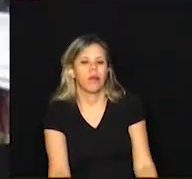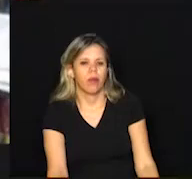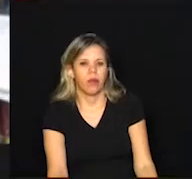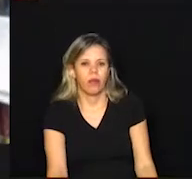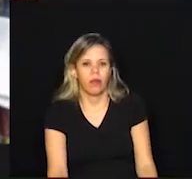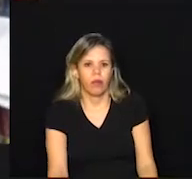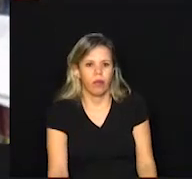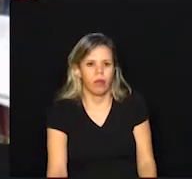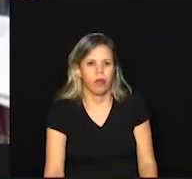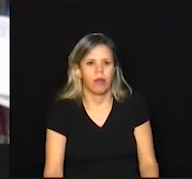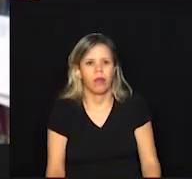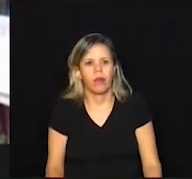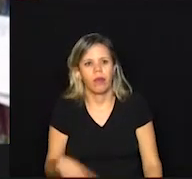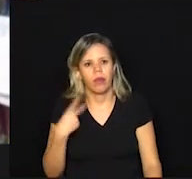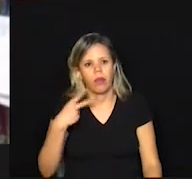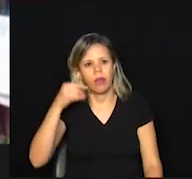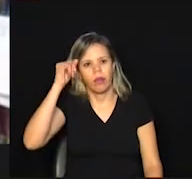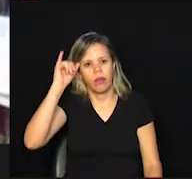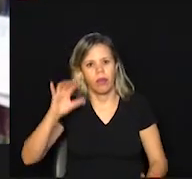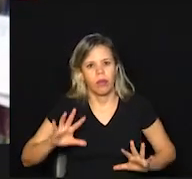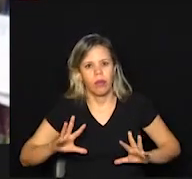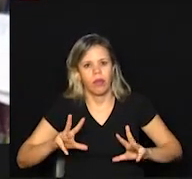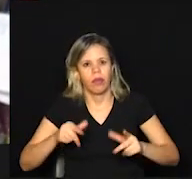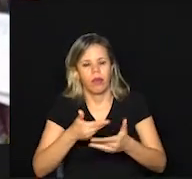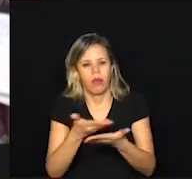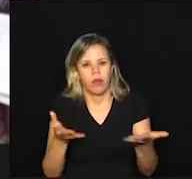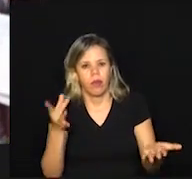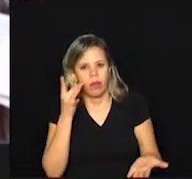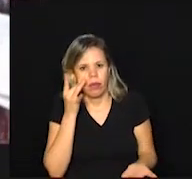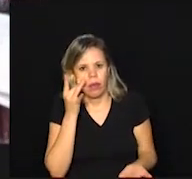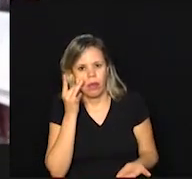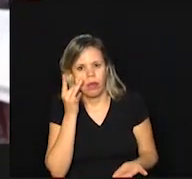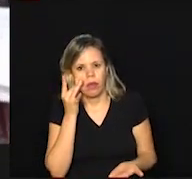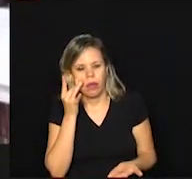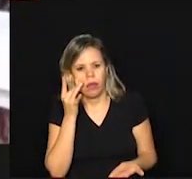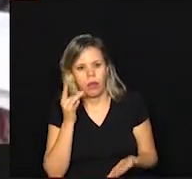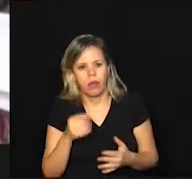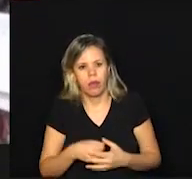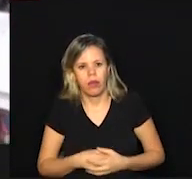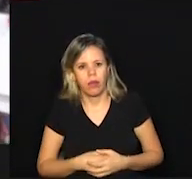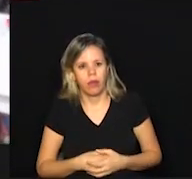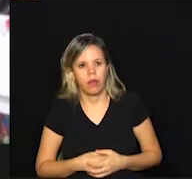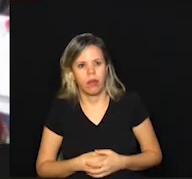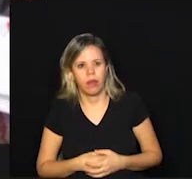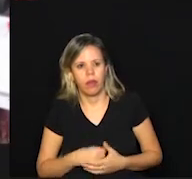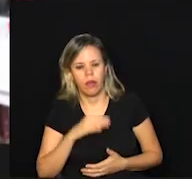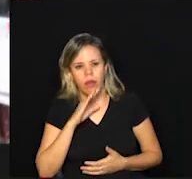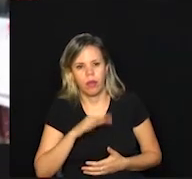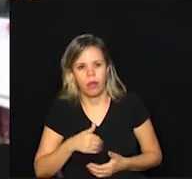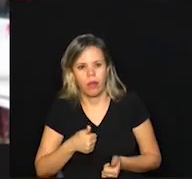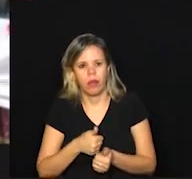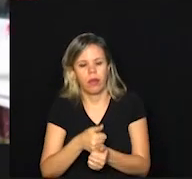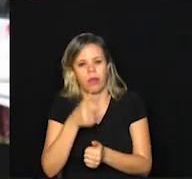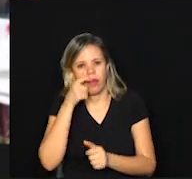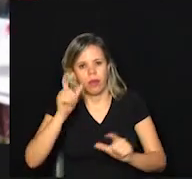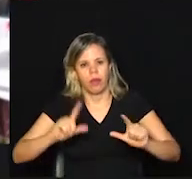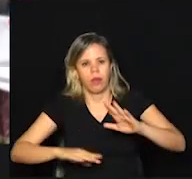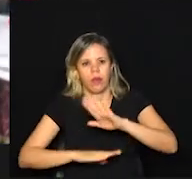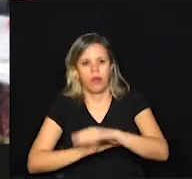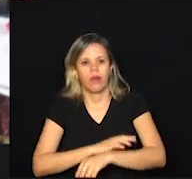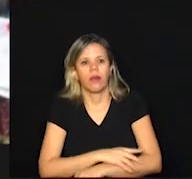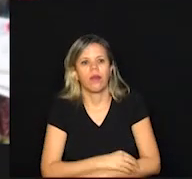querido Paulo e a todos e todas aqui presentes nessa haja pública acompanho pela TV